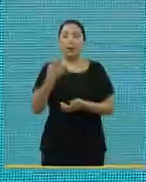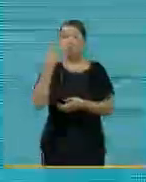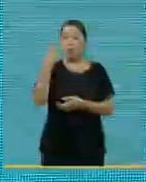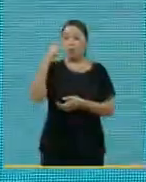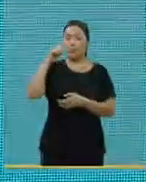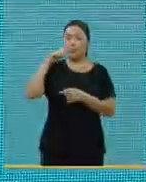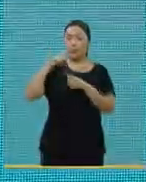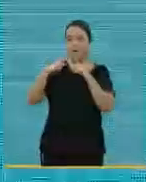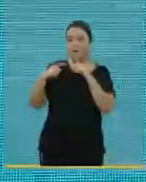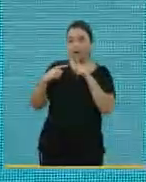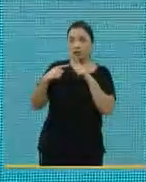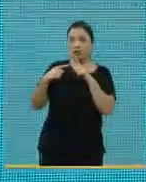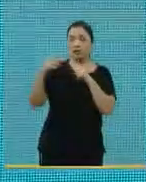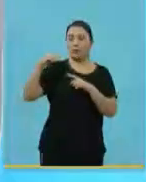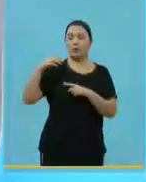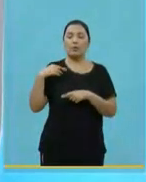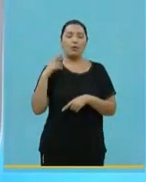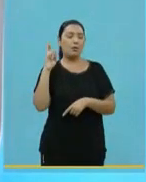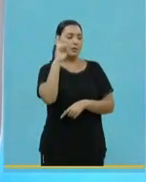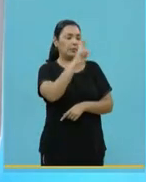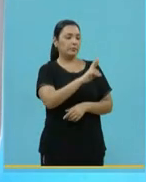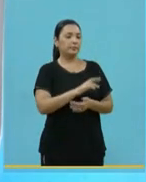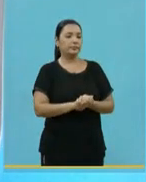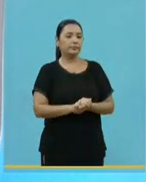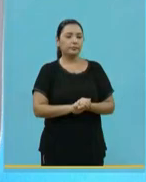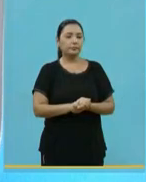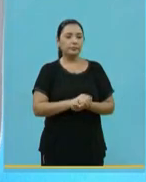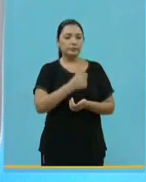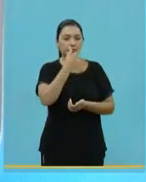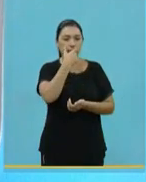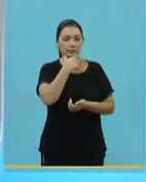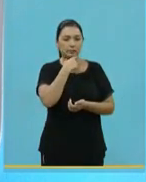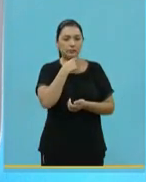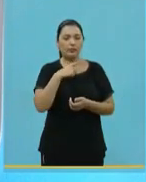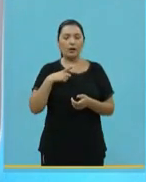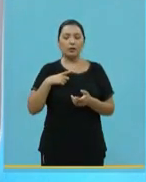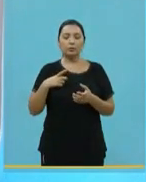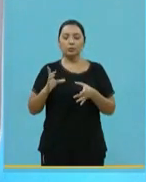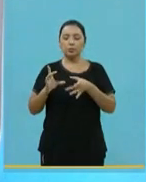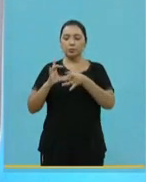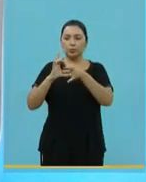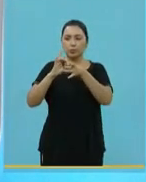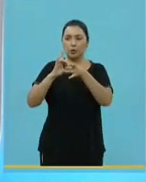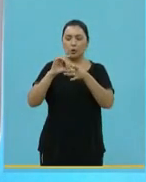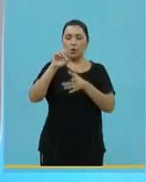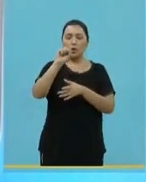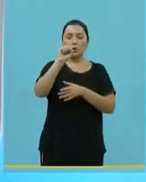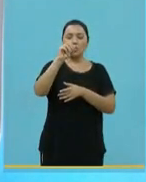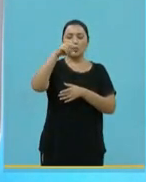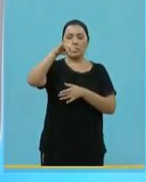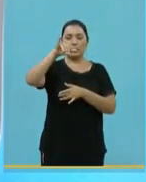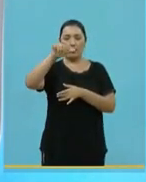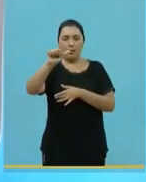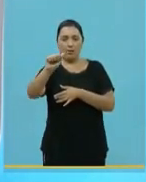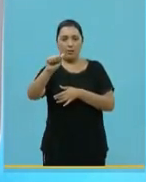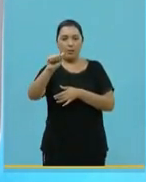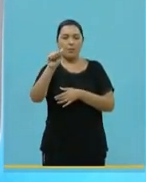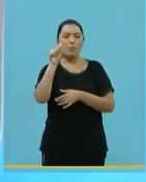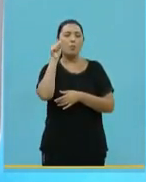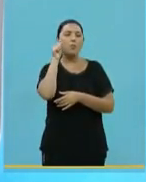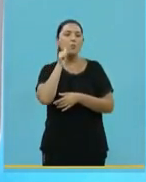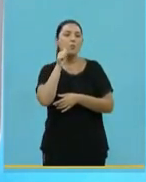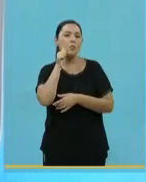réplica o candidato que ele é bols eu tenho como companheira de chapa com muito orgulho a sônia guajajara mulher